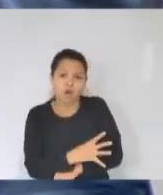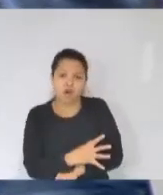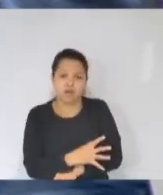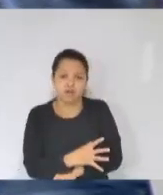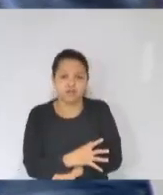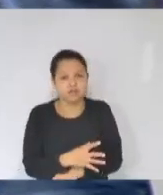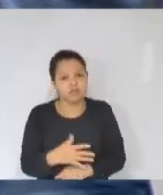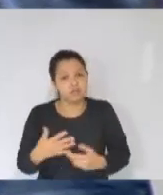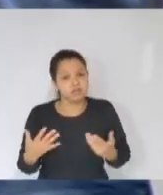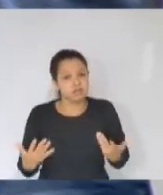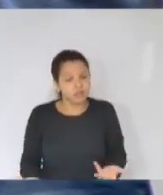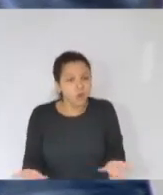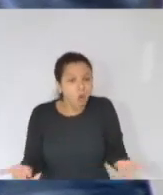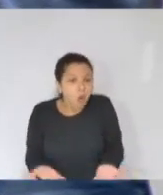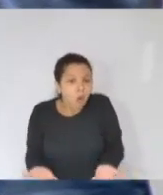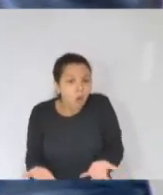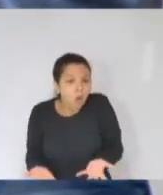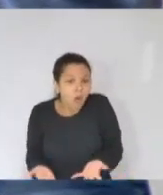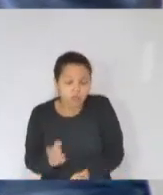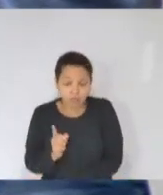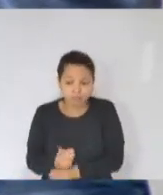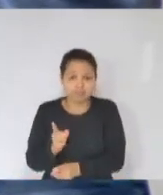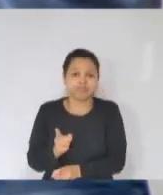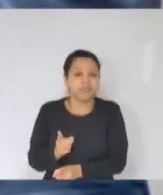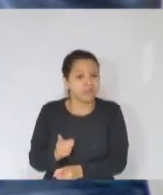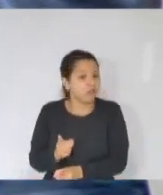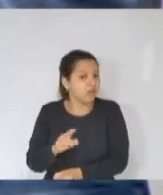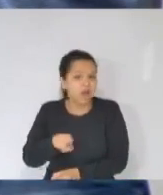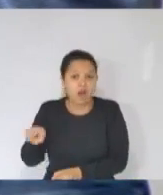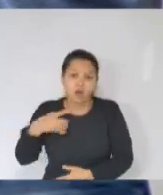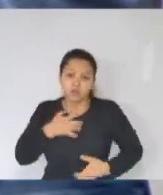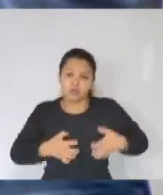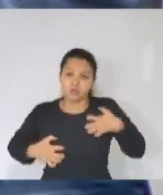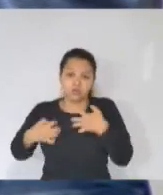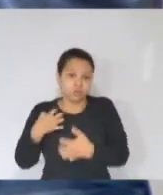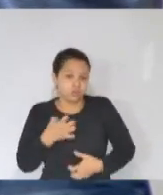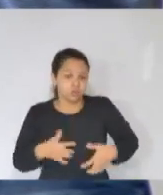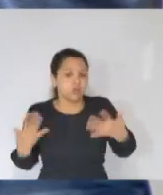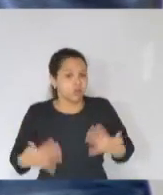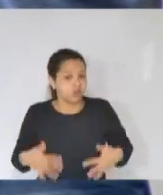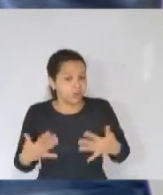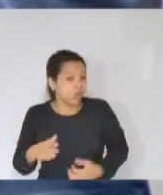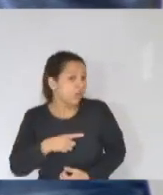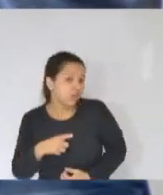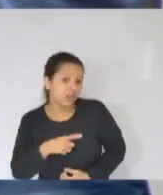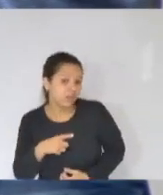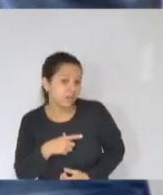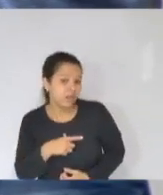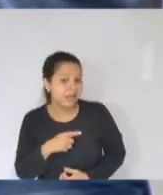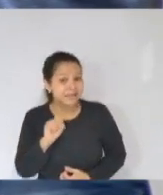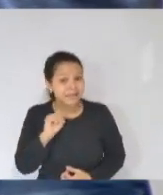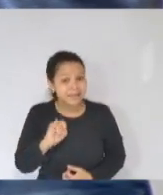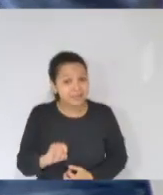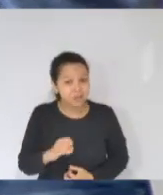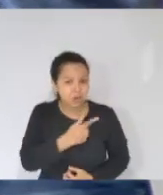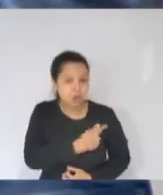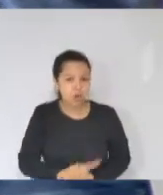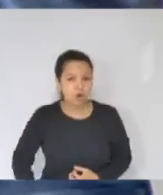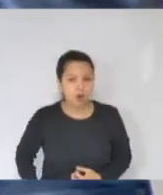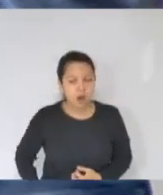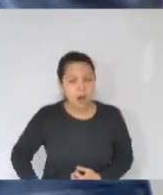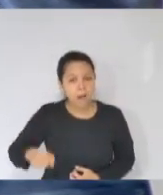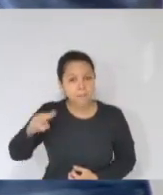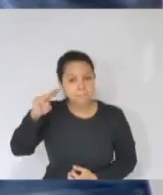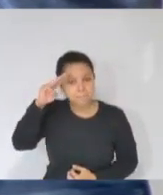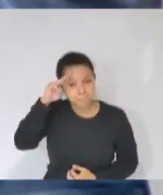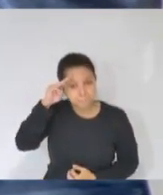a gente hoje se depara com desespero. Com desespero. Se o nosso governador Moisés, que foi, a